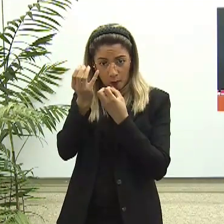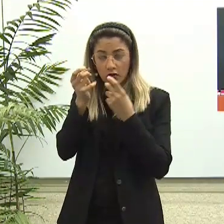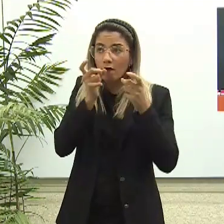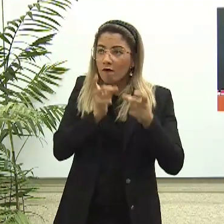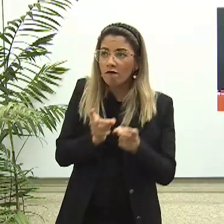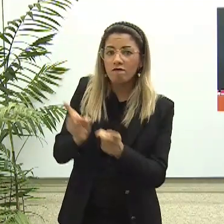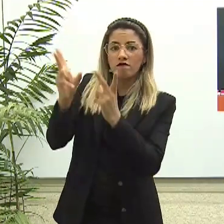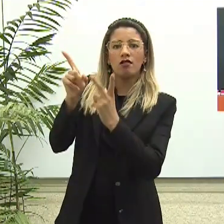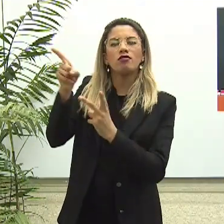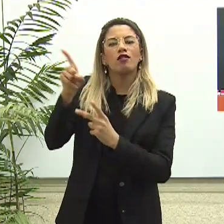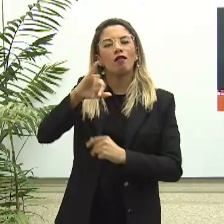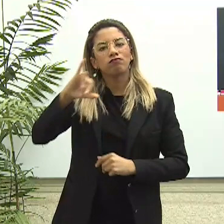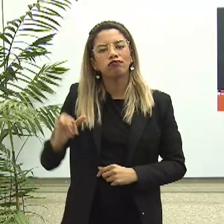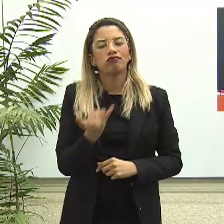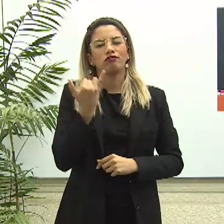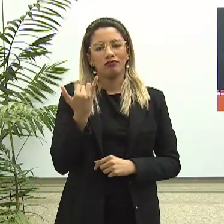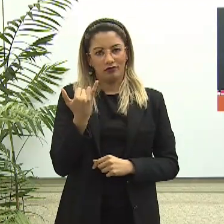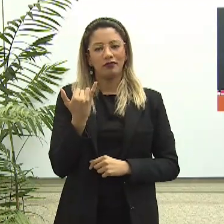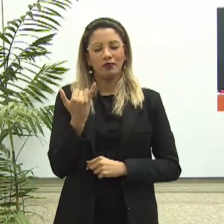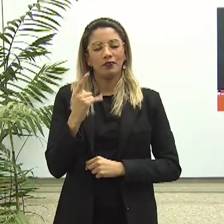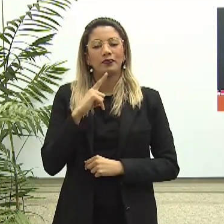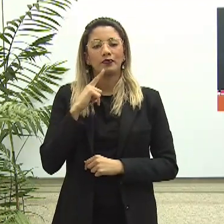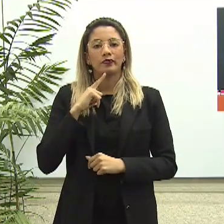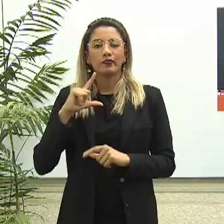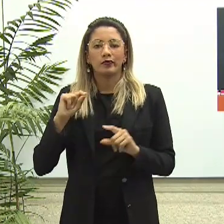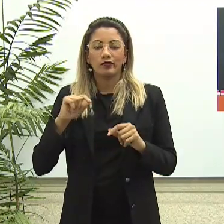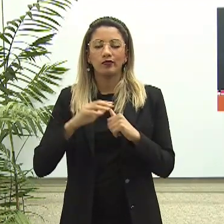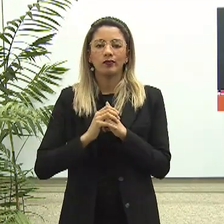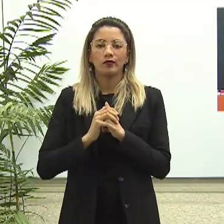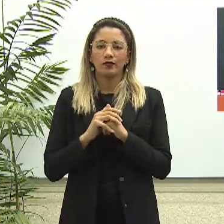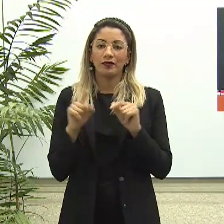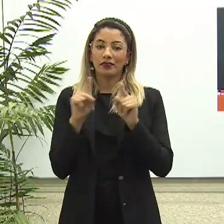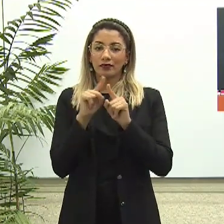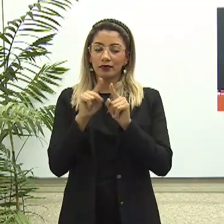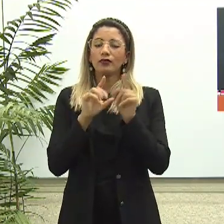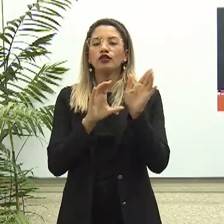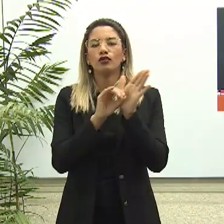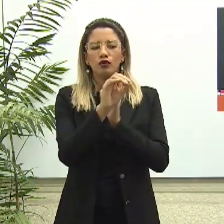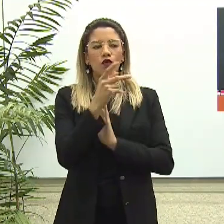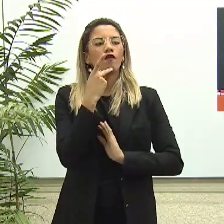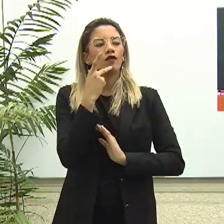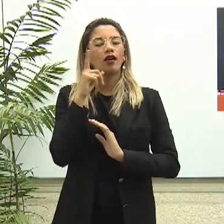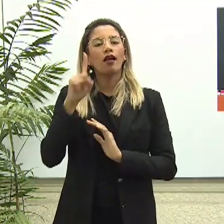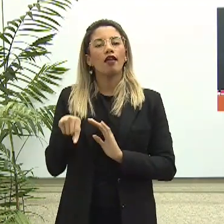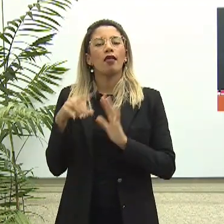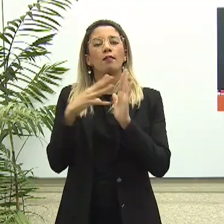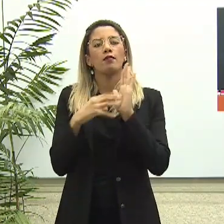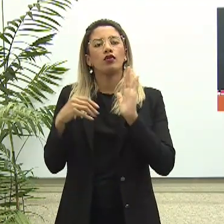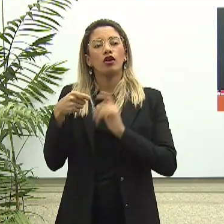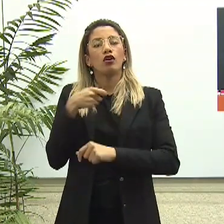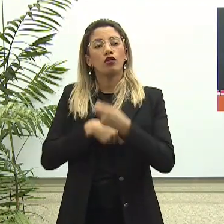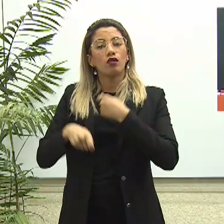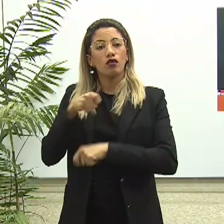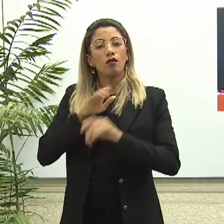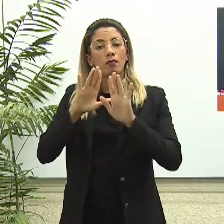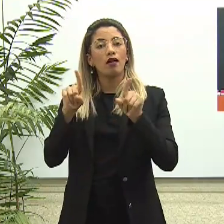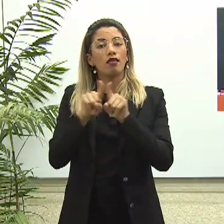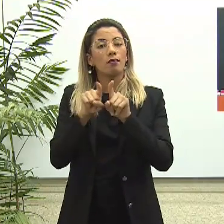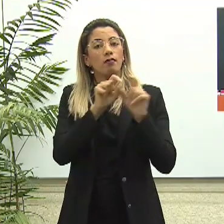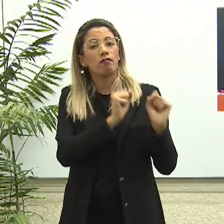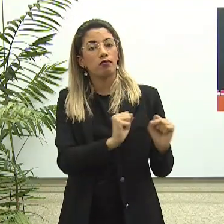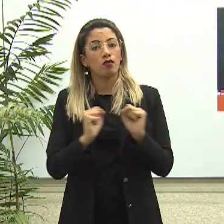gente conhece né a tem uma altura chamada shon azof vai falar de um um novo modelo econômico mas também um novo modelo de poder que ela chama